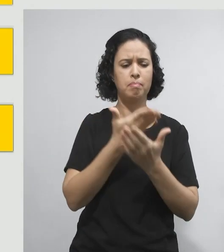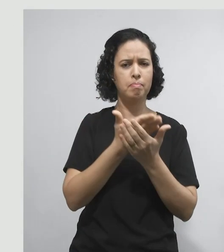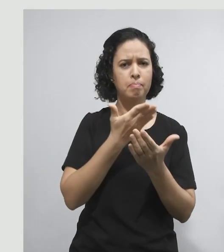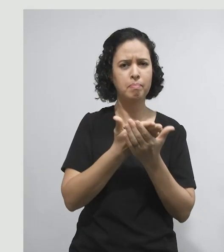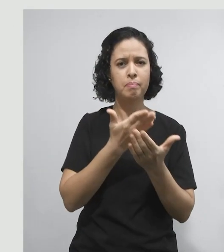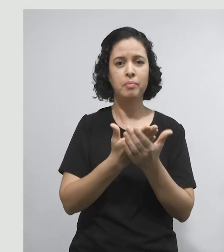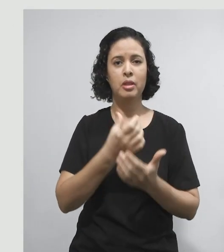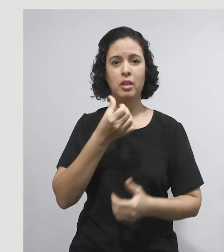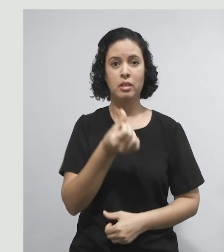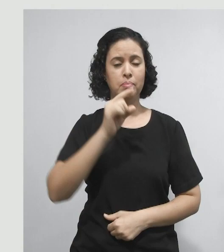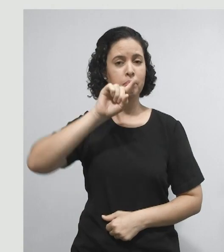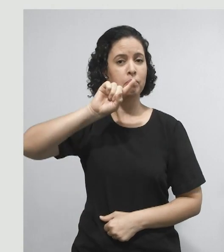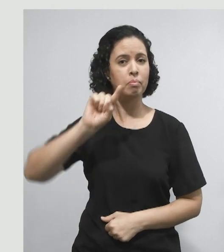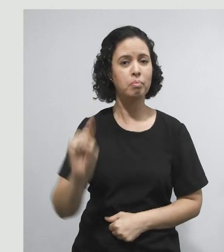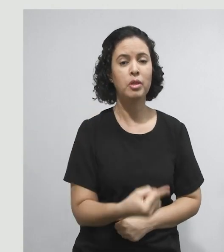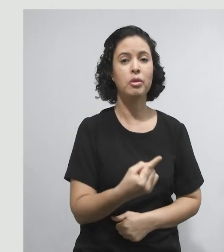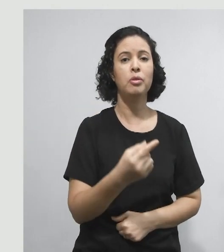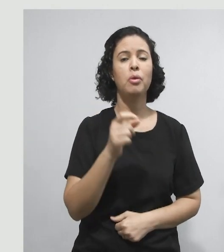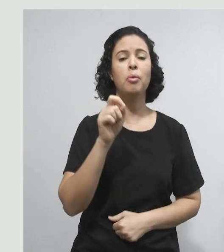2.222 aulas,